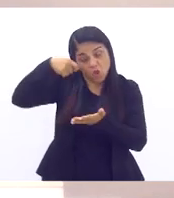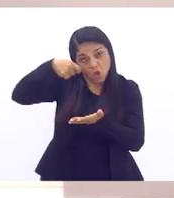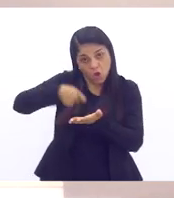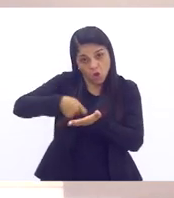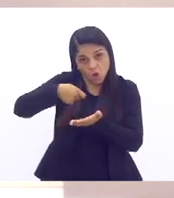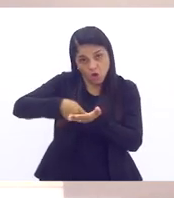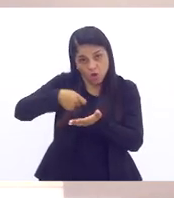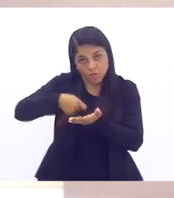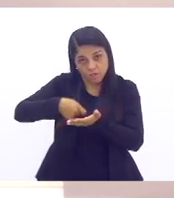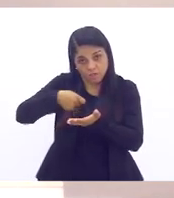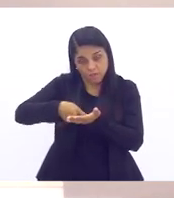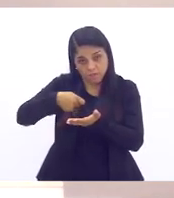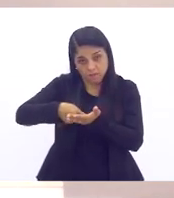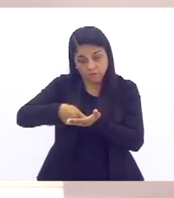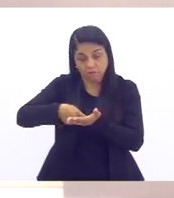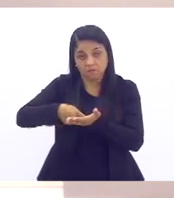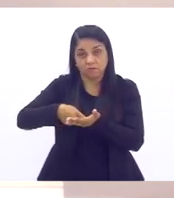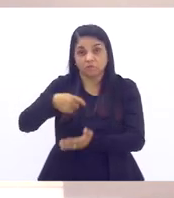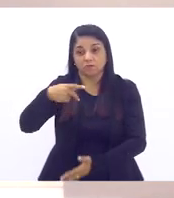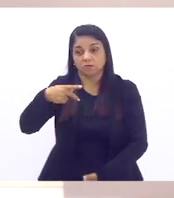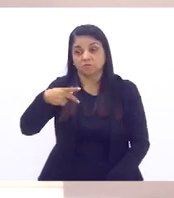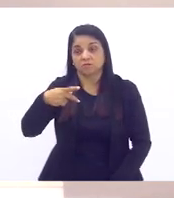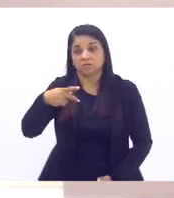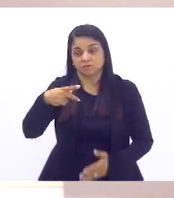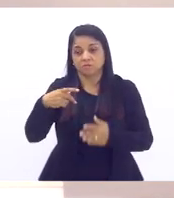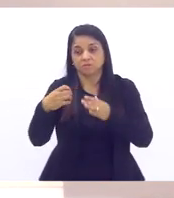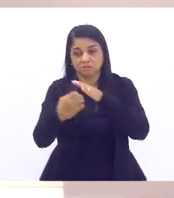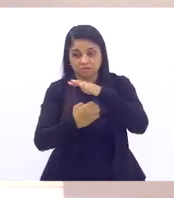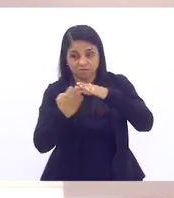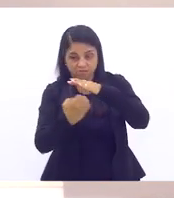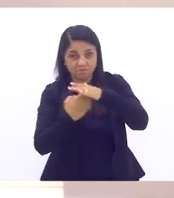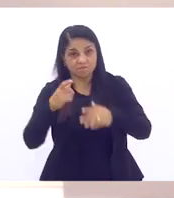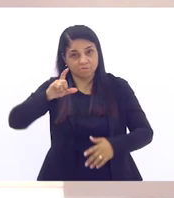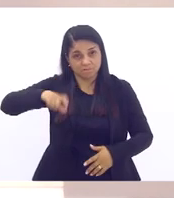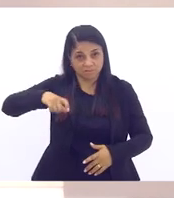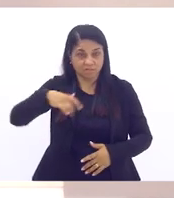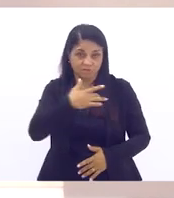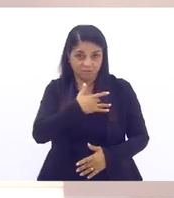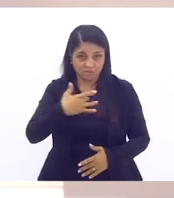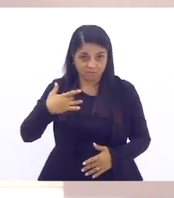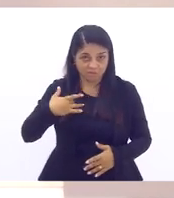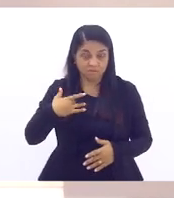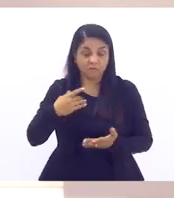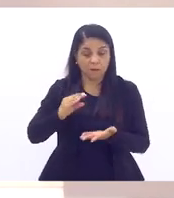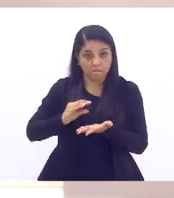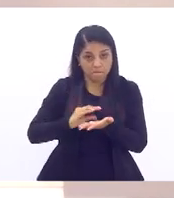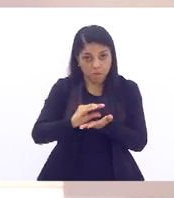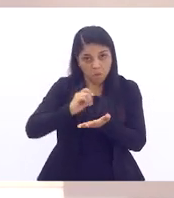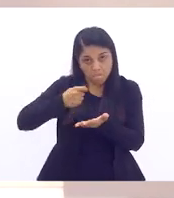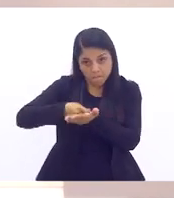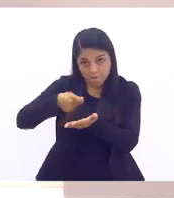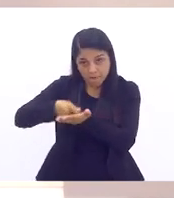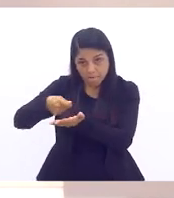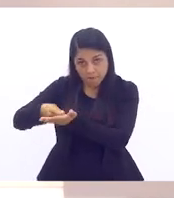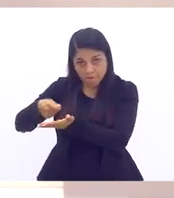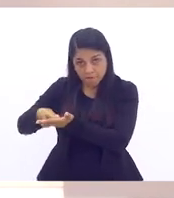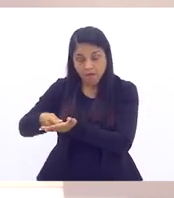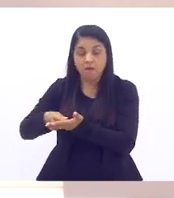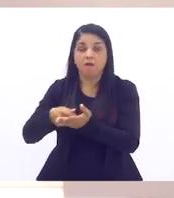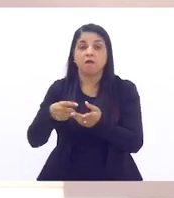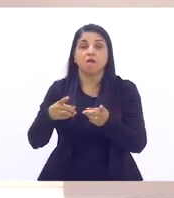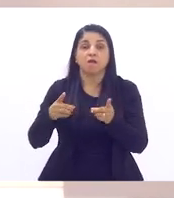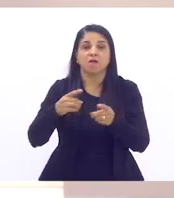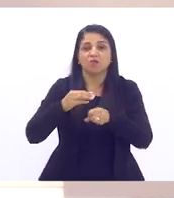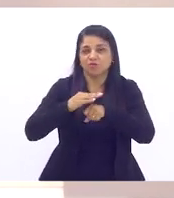as operadoras da saúde dos planos de saúde os operadoras de saúde angustiais demandas curativos suplementos terapias